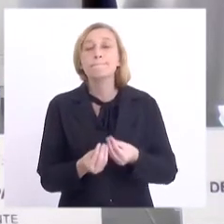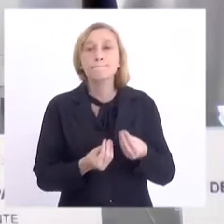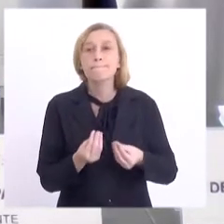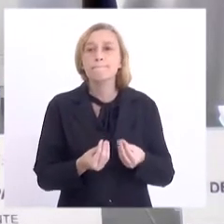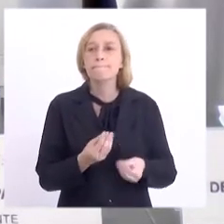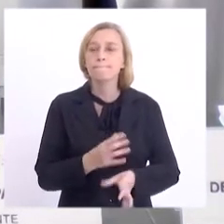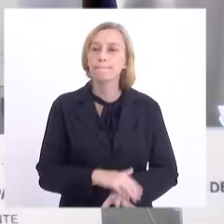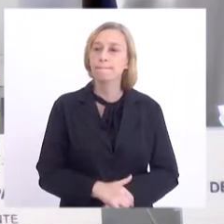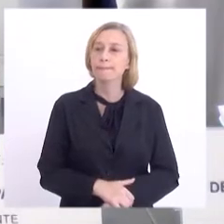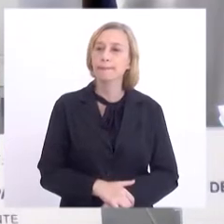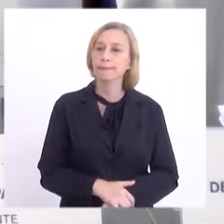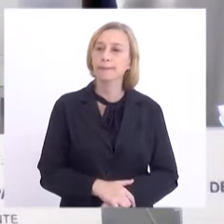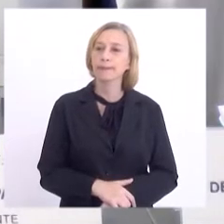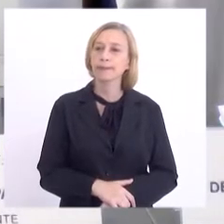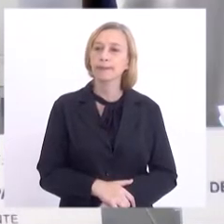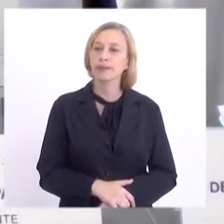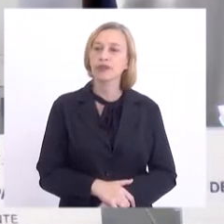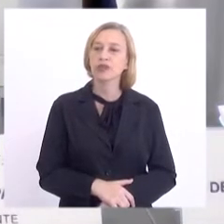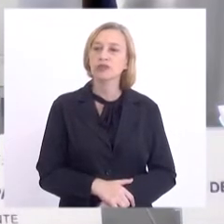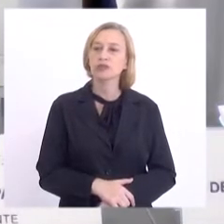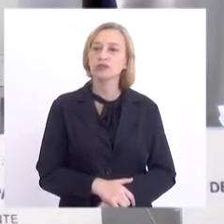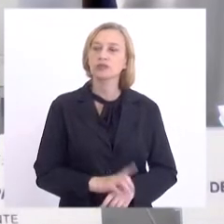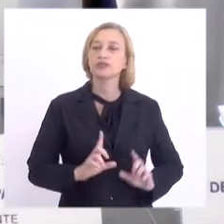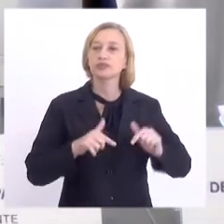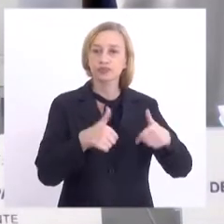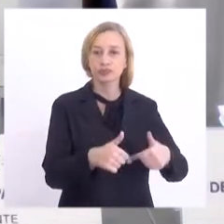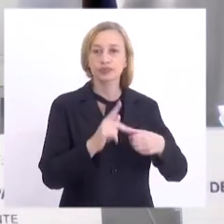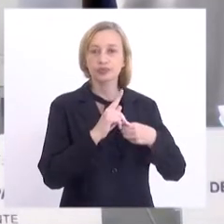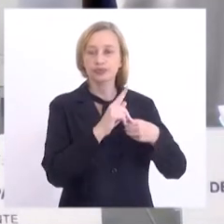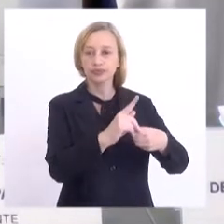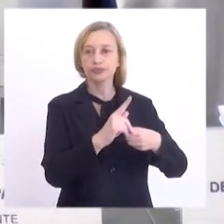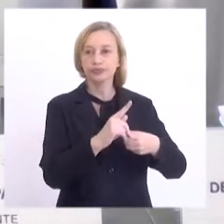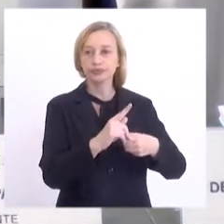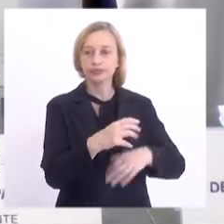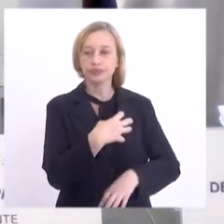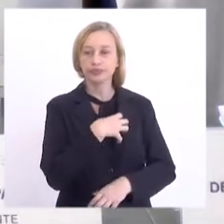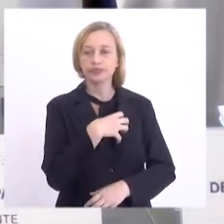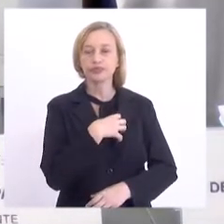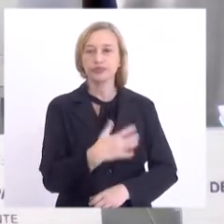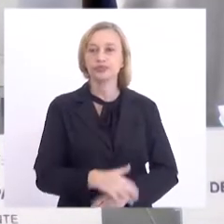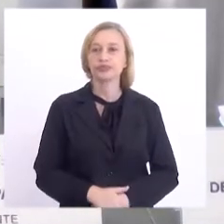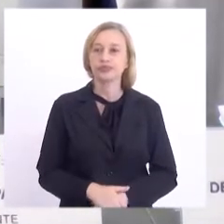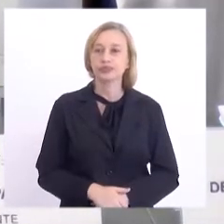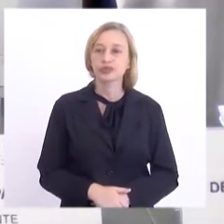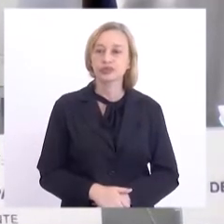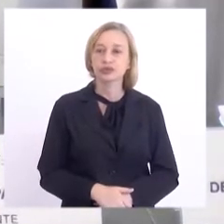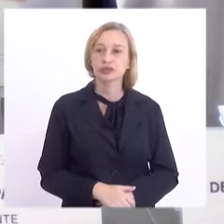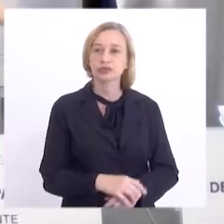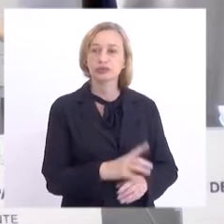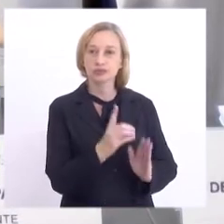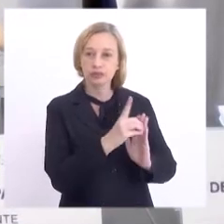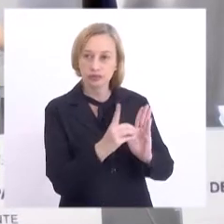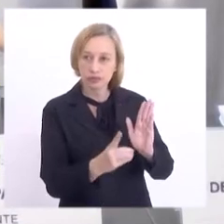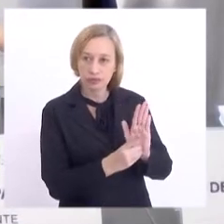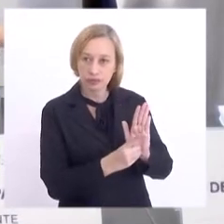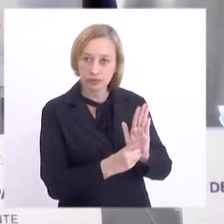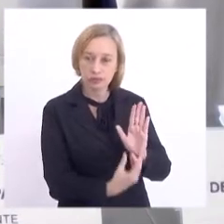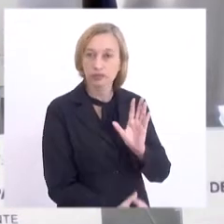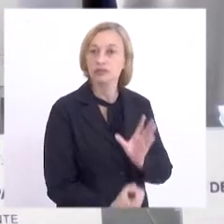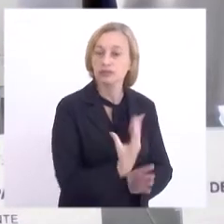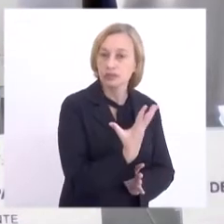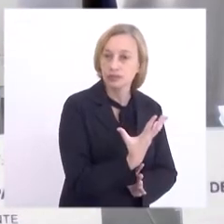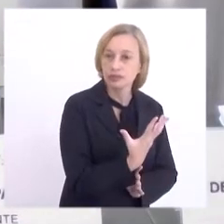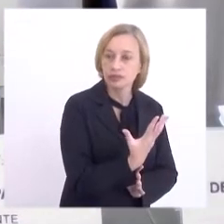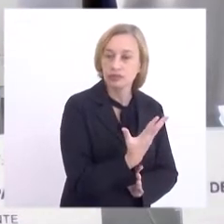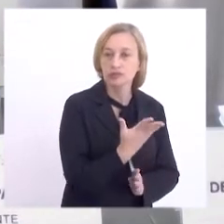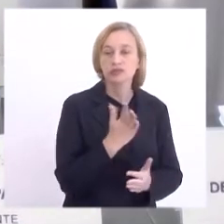ser atuação da procuradoria nesse sentido desde os decretos que são emitidos